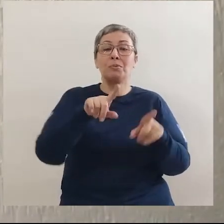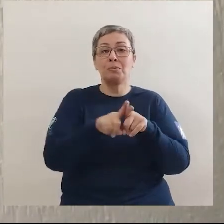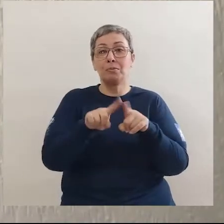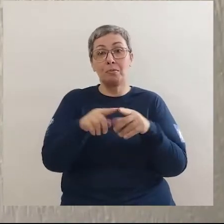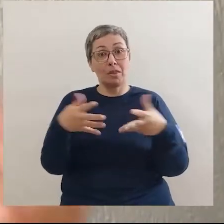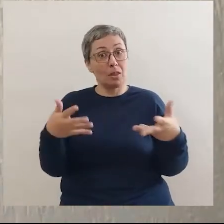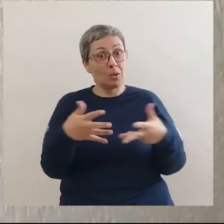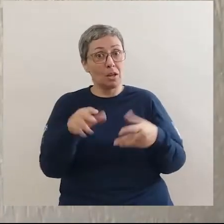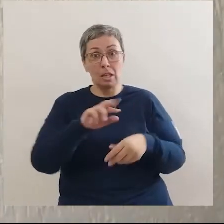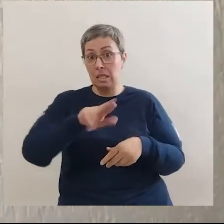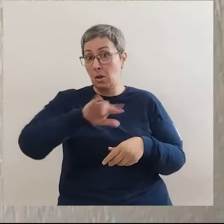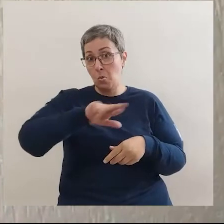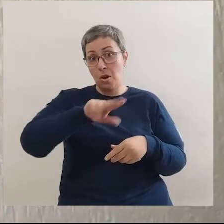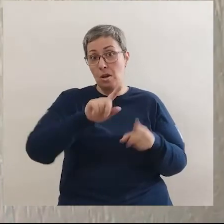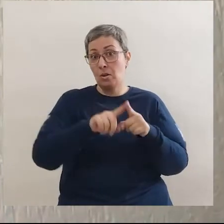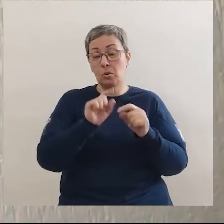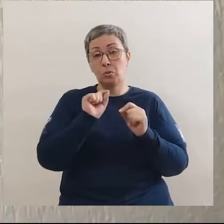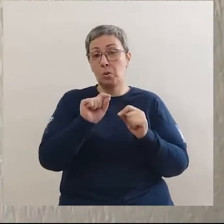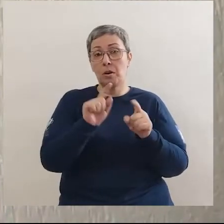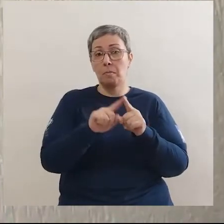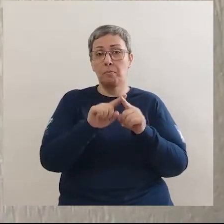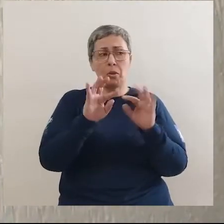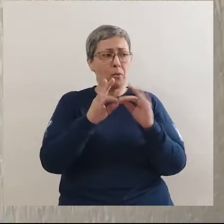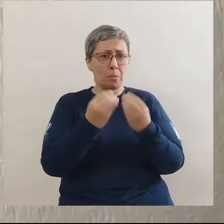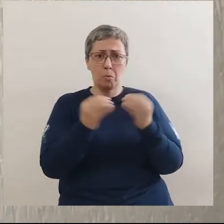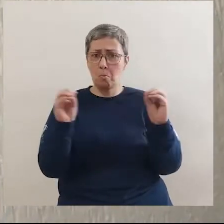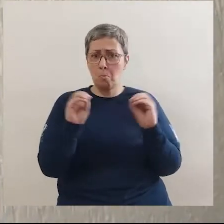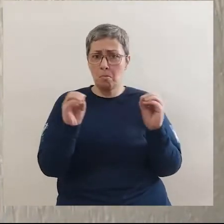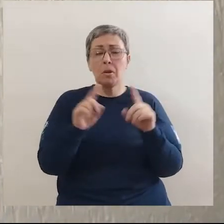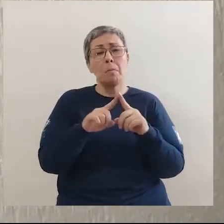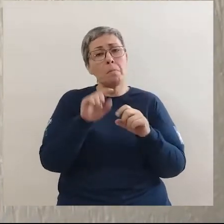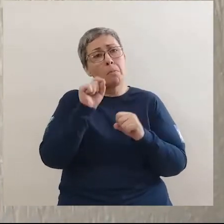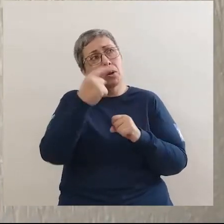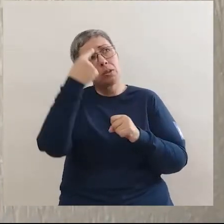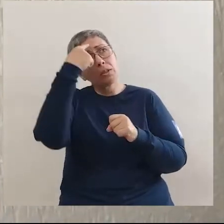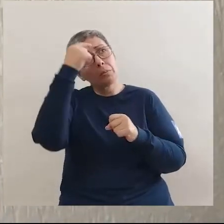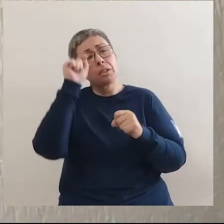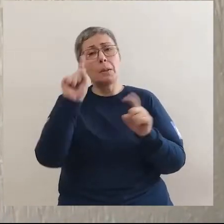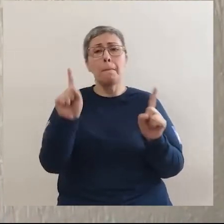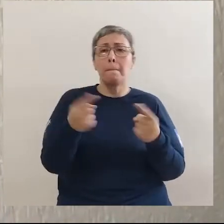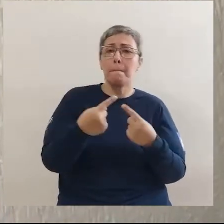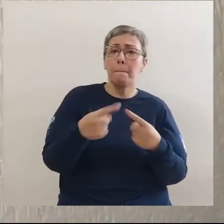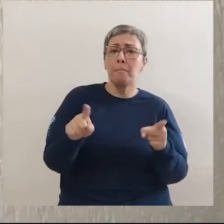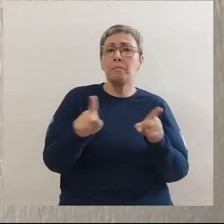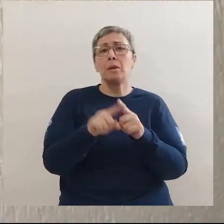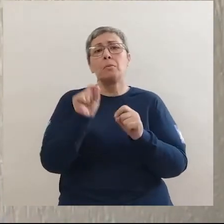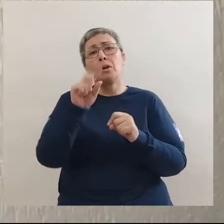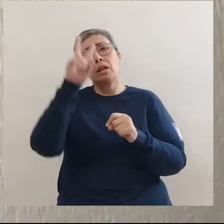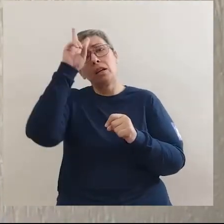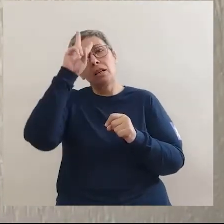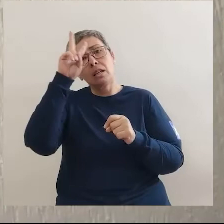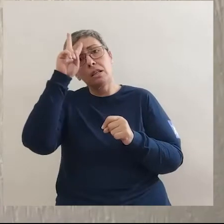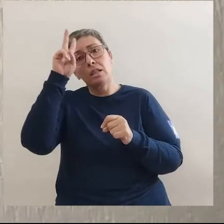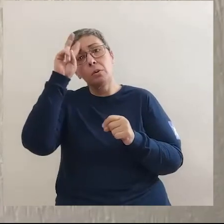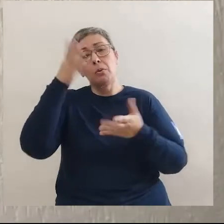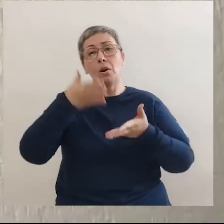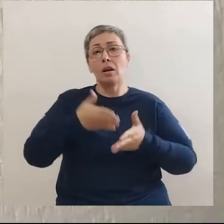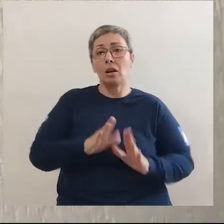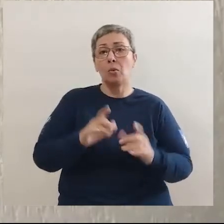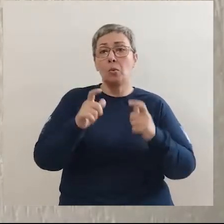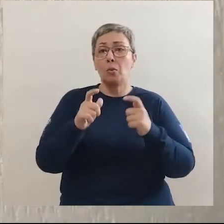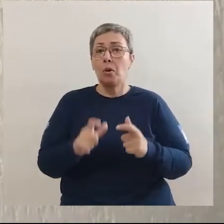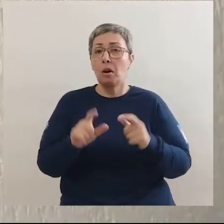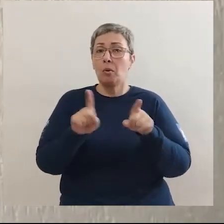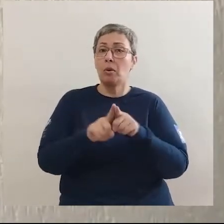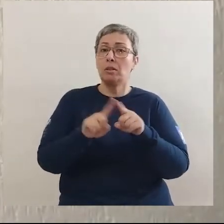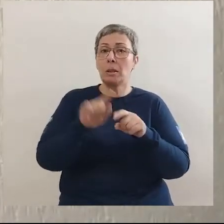também não é de lá ou não tem nenhum familiar dessa região, também pode pensar em canções, né, que te lembrem a sua terra natal. Afinal, nada